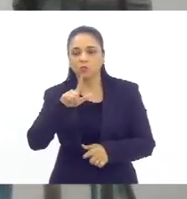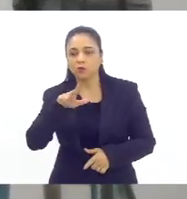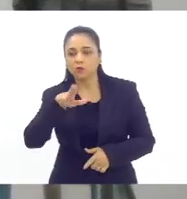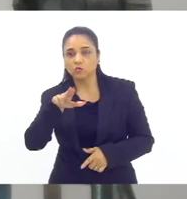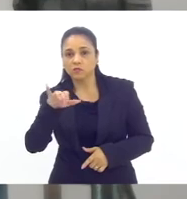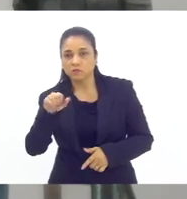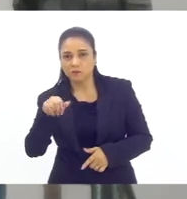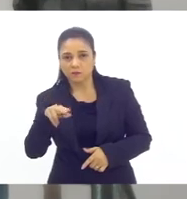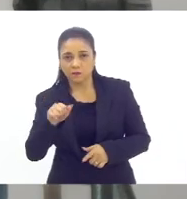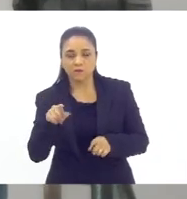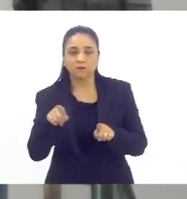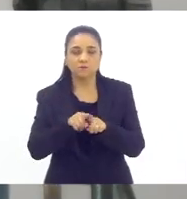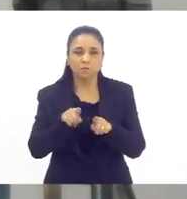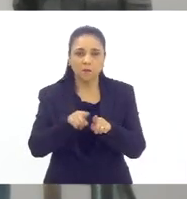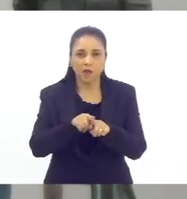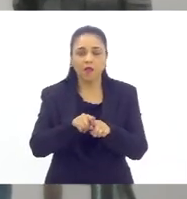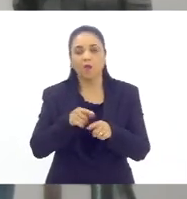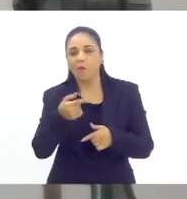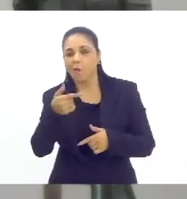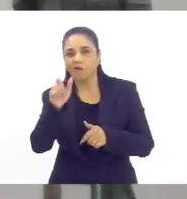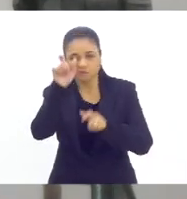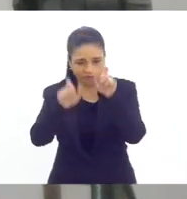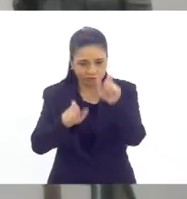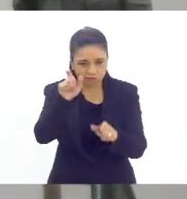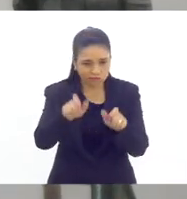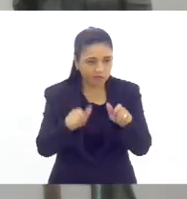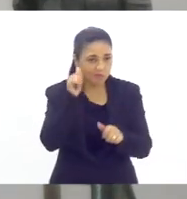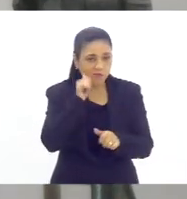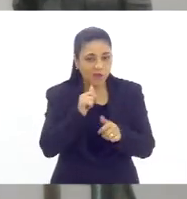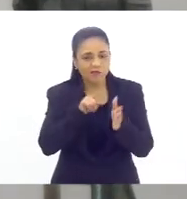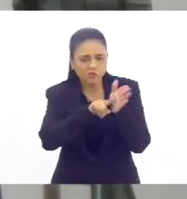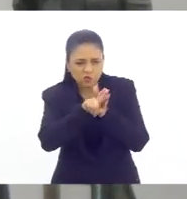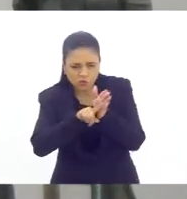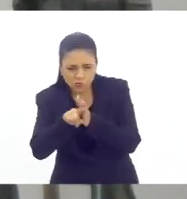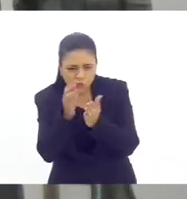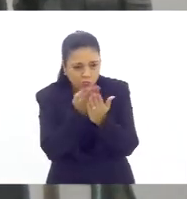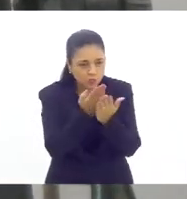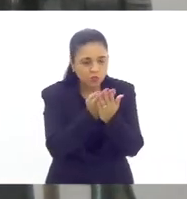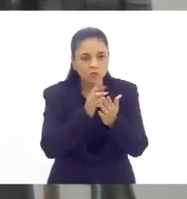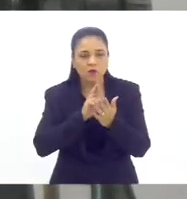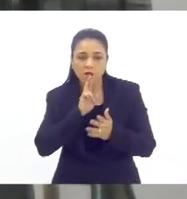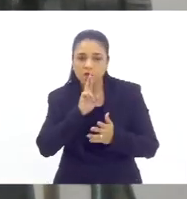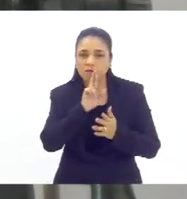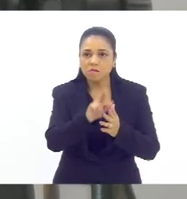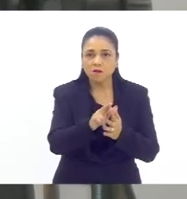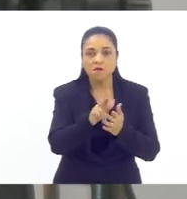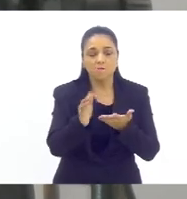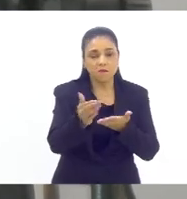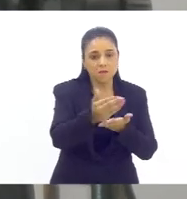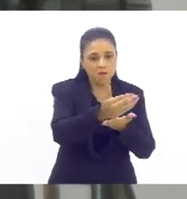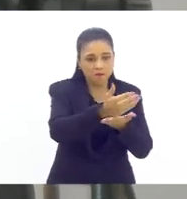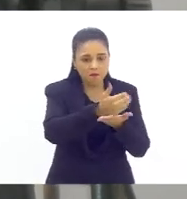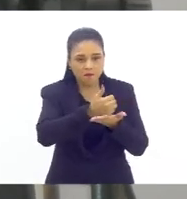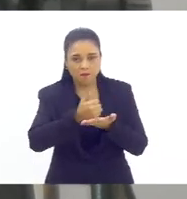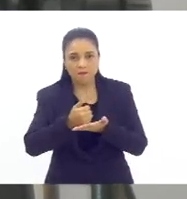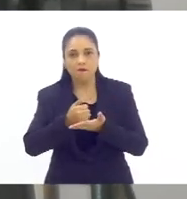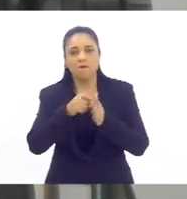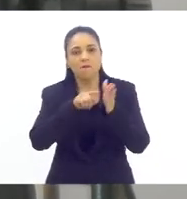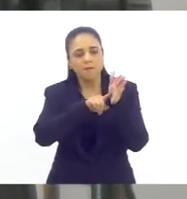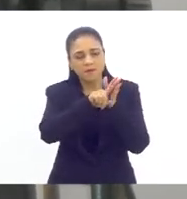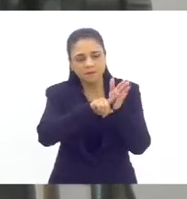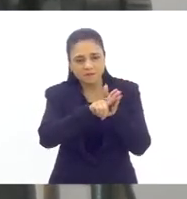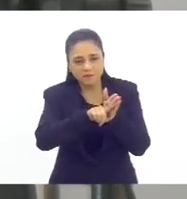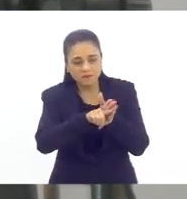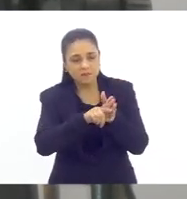com outras mulheres combativas fazerem estudos apresentarem resultados de pesquisas de encarceramento